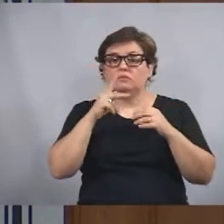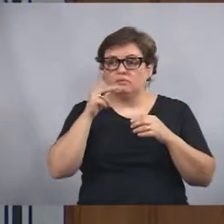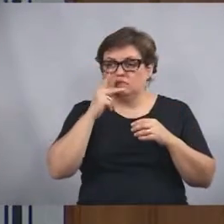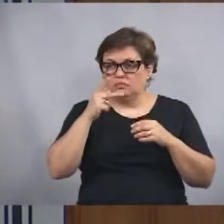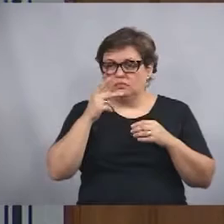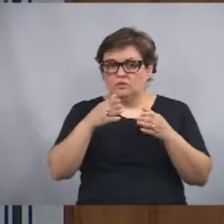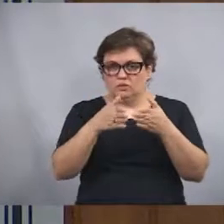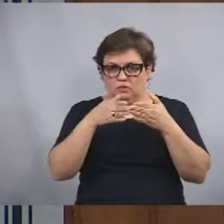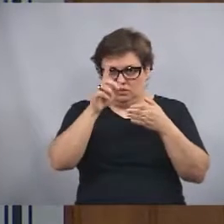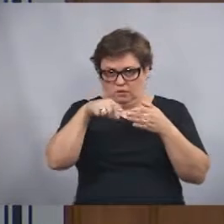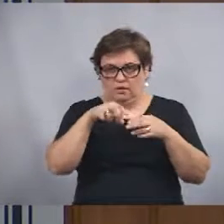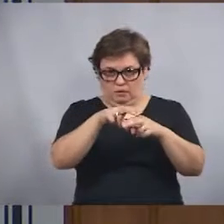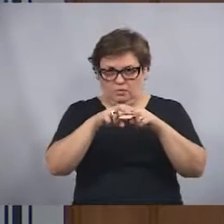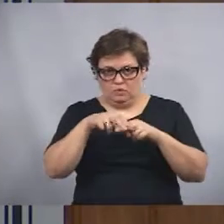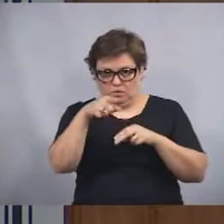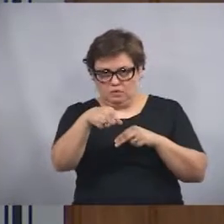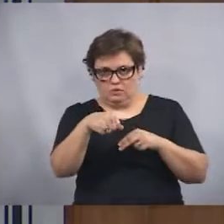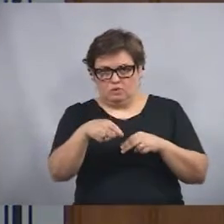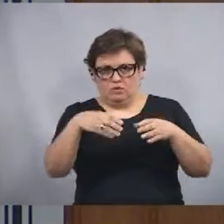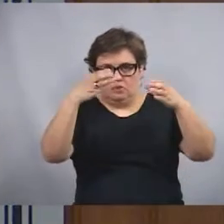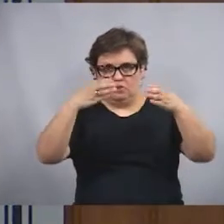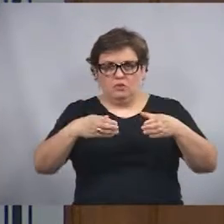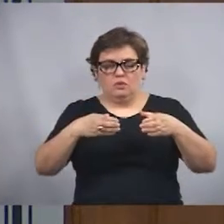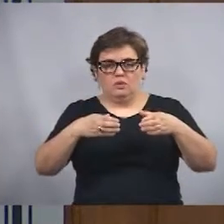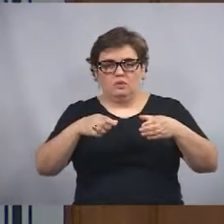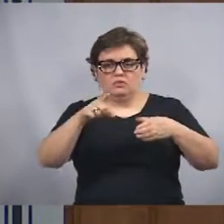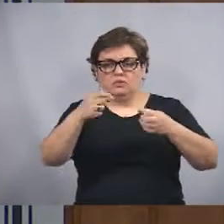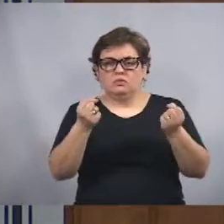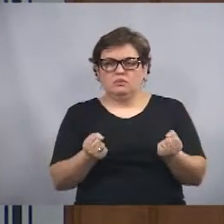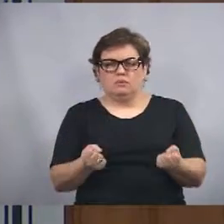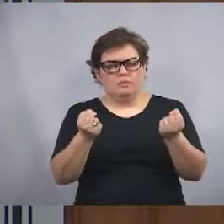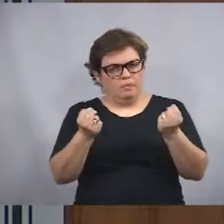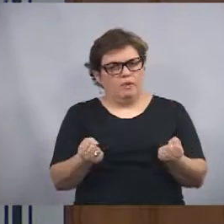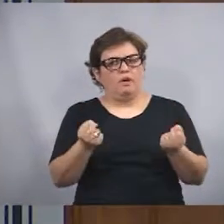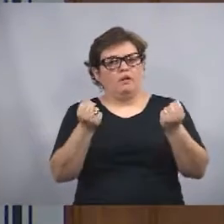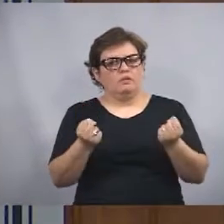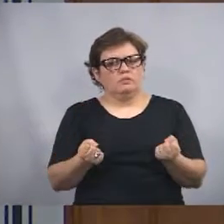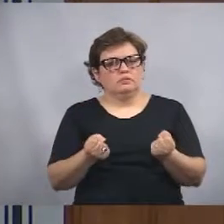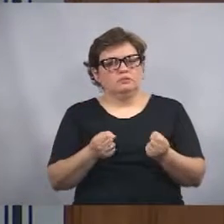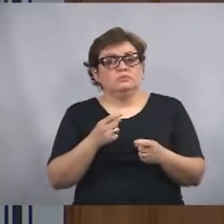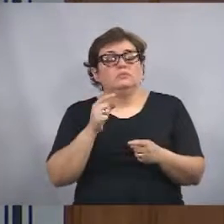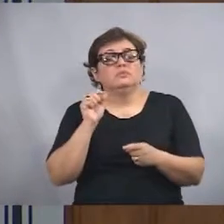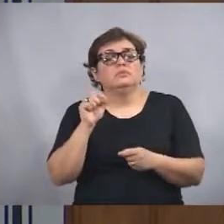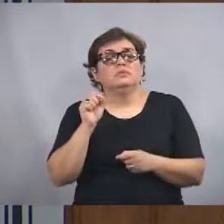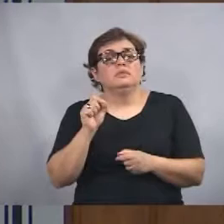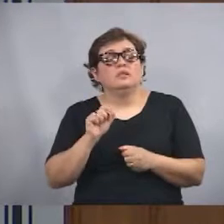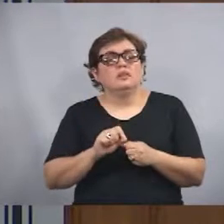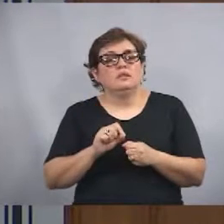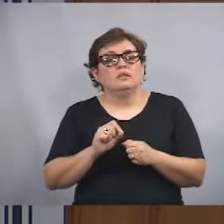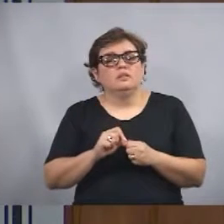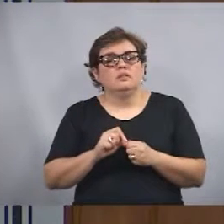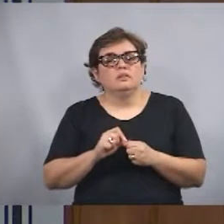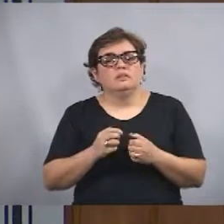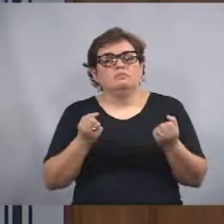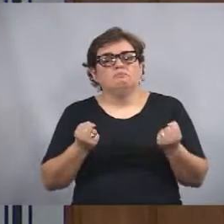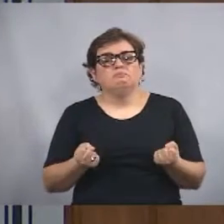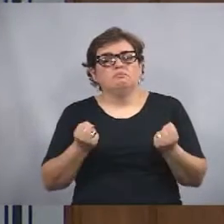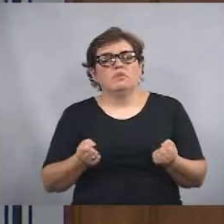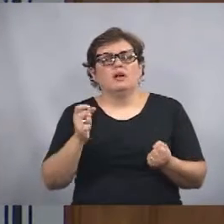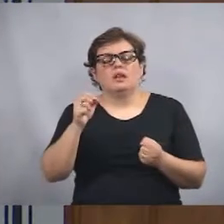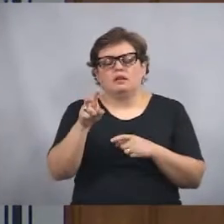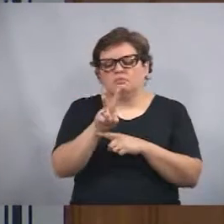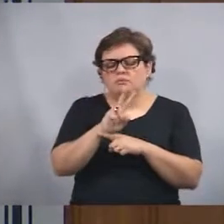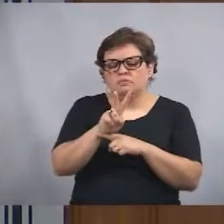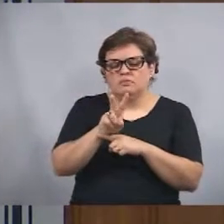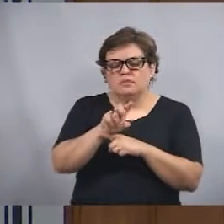o requerimento nesse sentido onde é que está sendo pesado por quem tá sendo pesado quem é